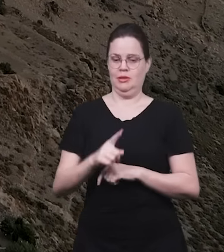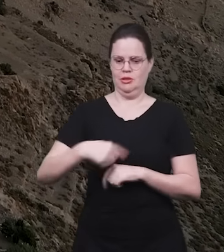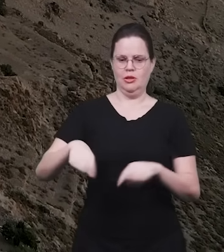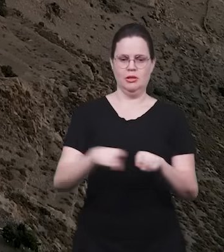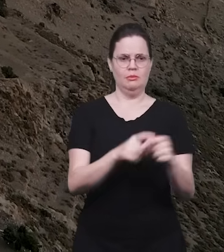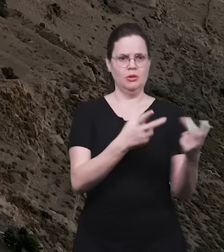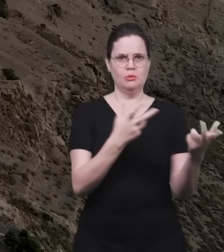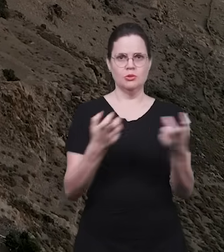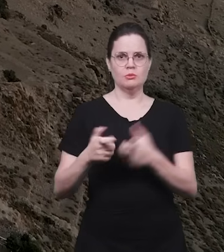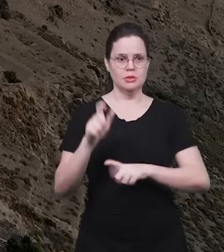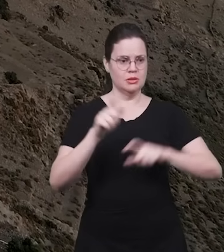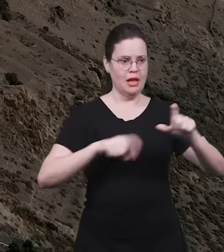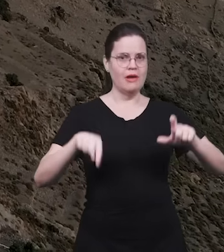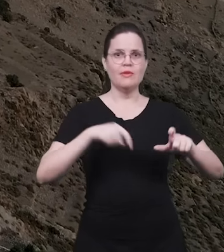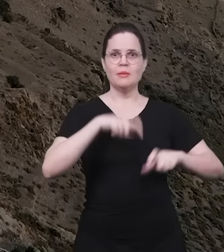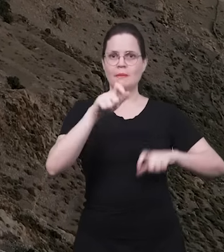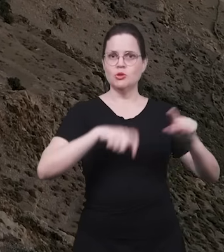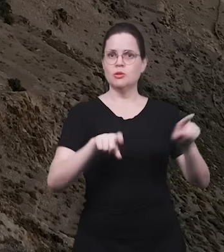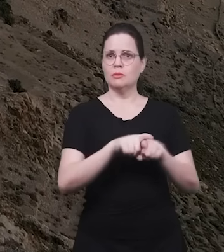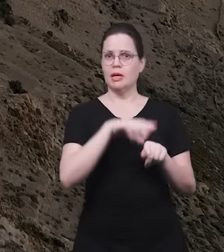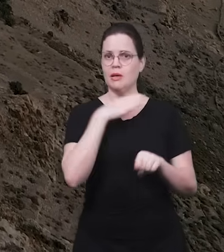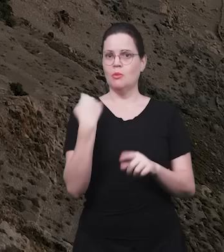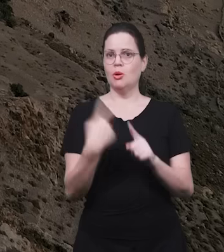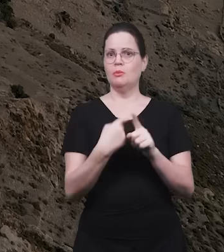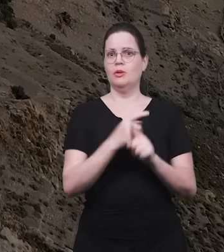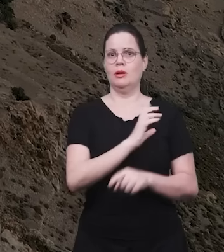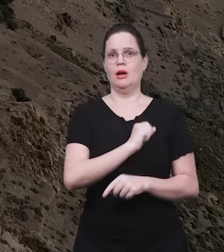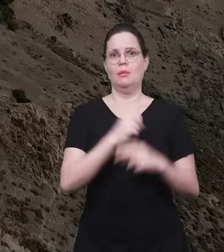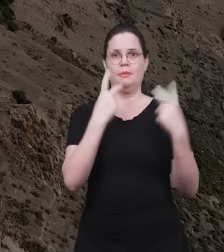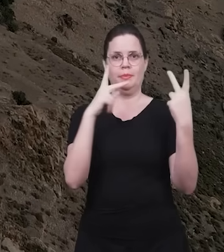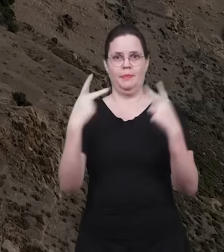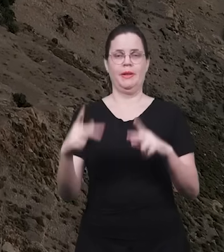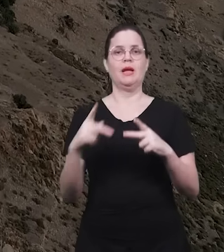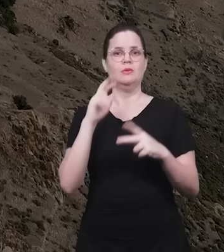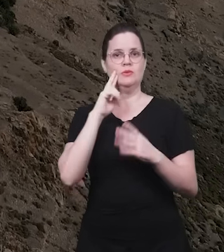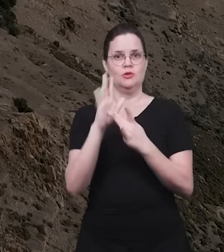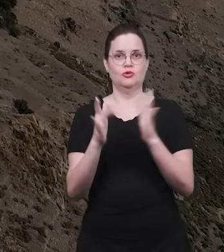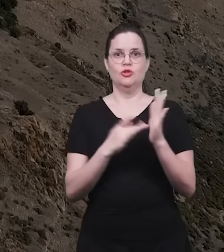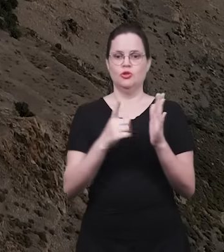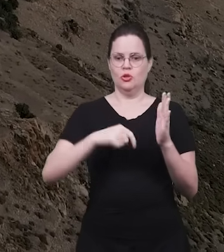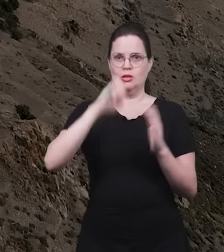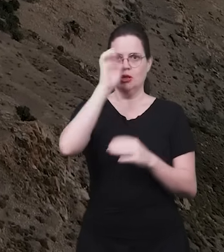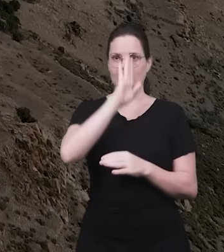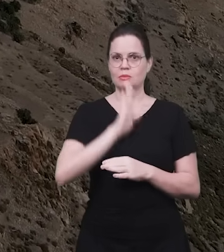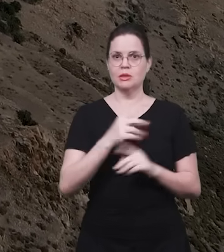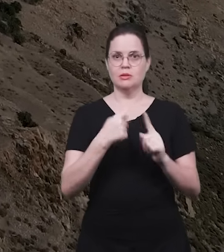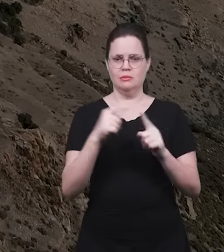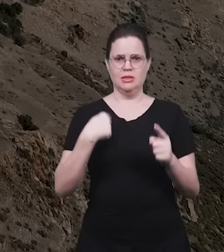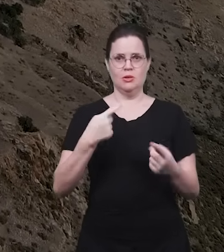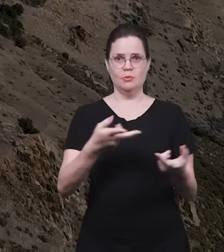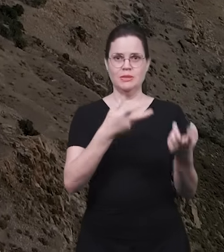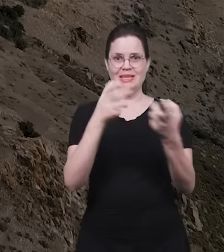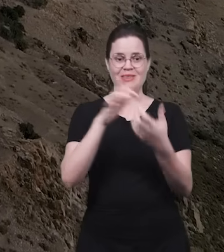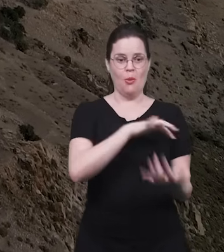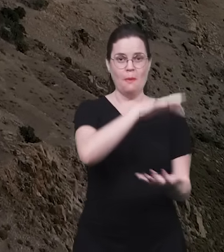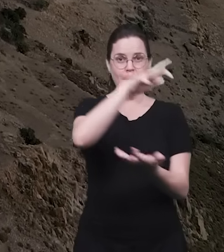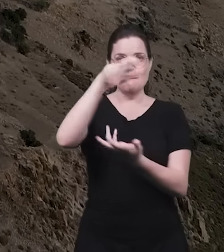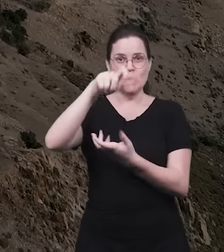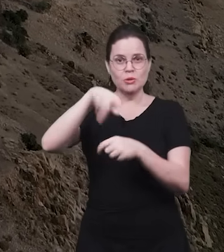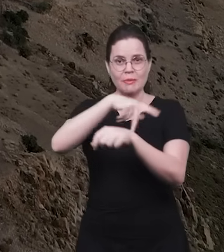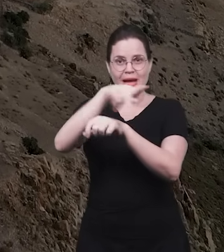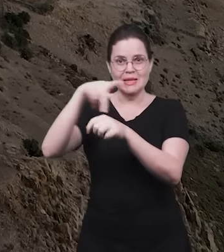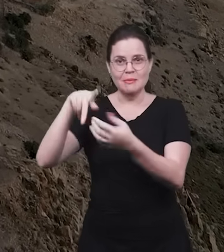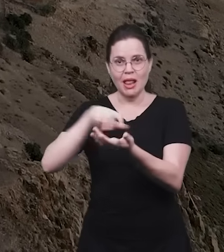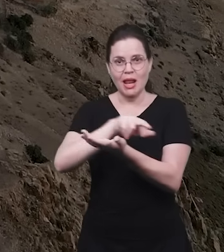mundo. Nós estamos aqui no Brasil, mas há um mundo sendo perseguido. Você pega hoje,